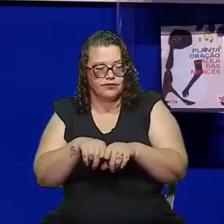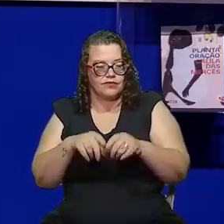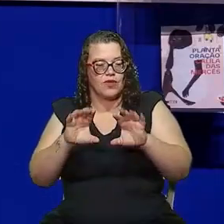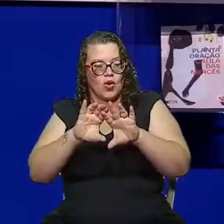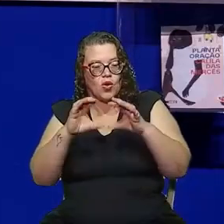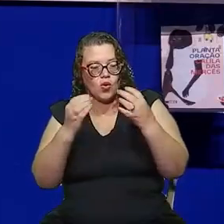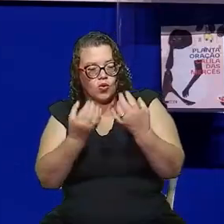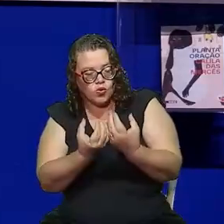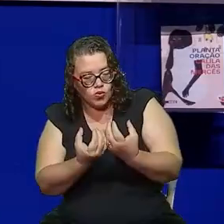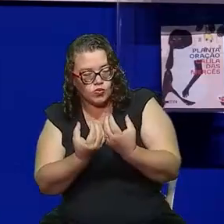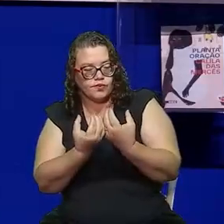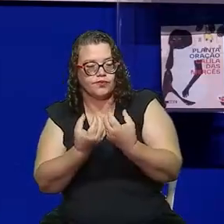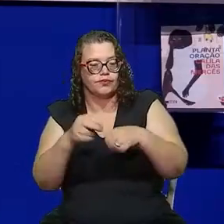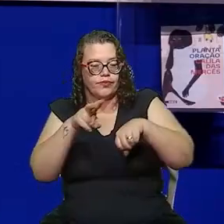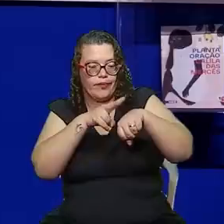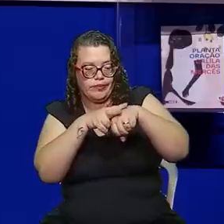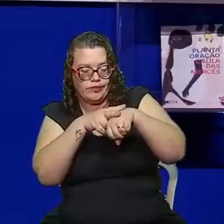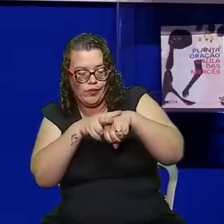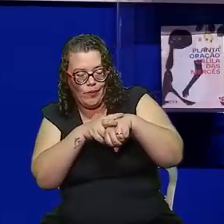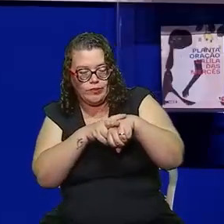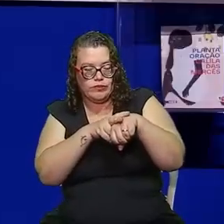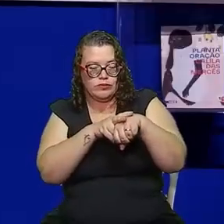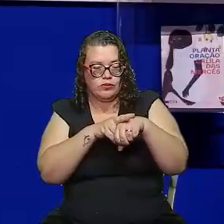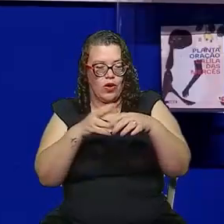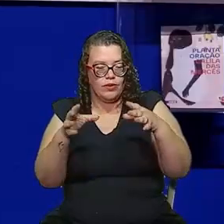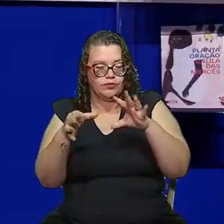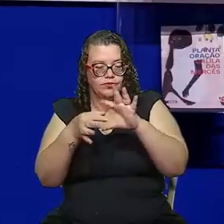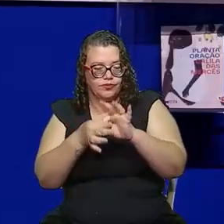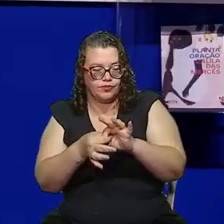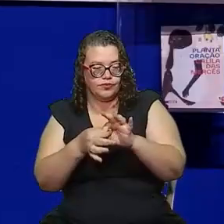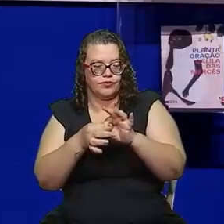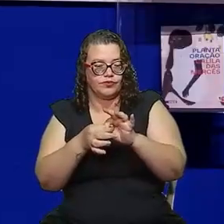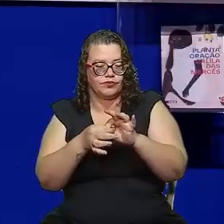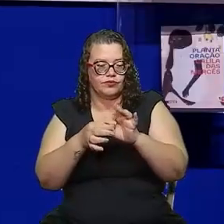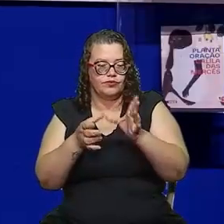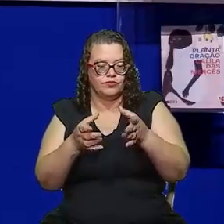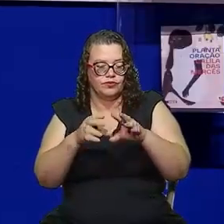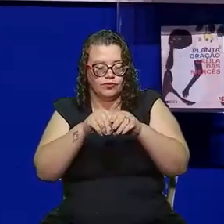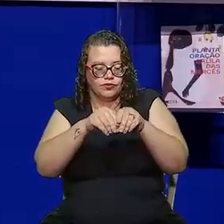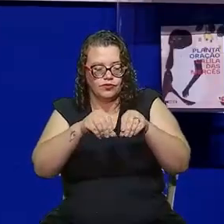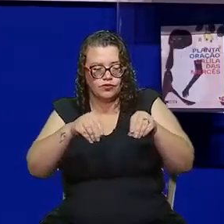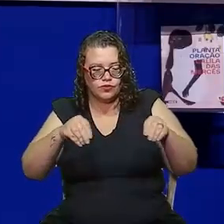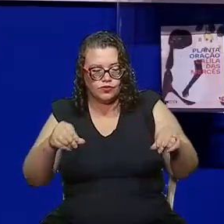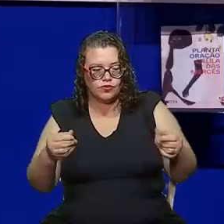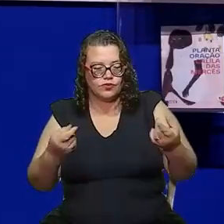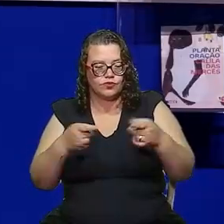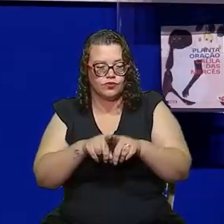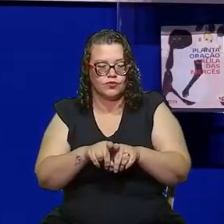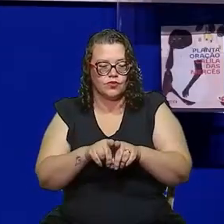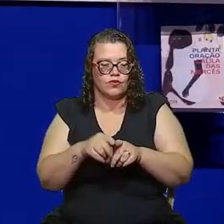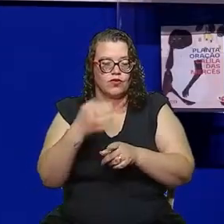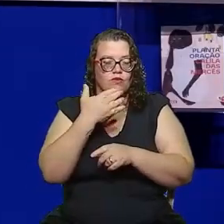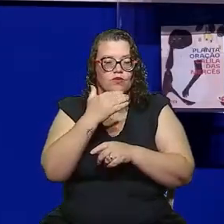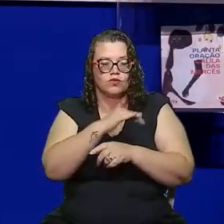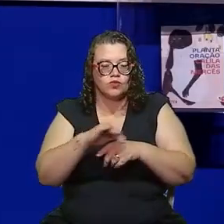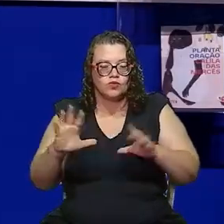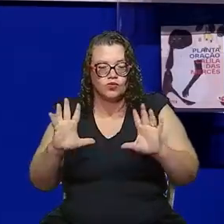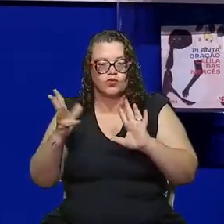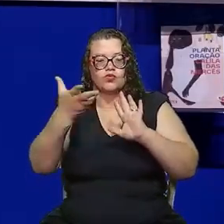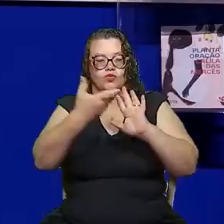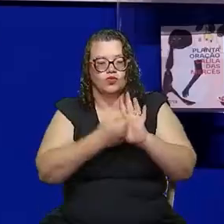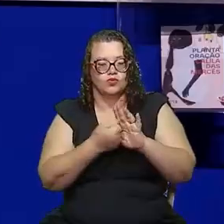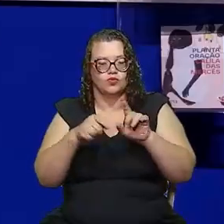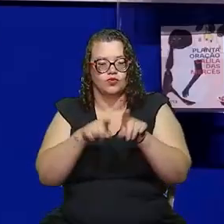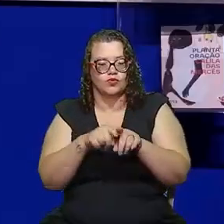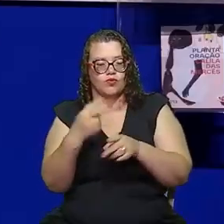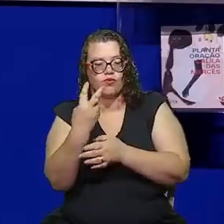Verde, a Liga dos Solos, que é essa ideia genial da Morgana, a ponto de fazer a Companhia das Letras para todas as máquinas, né? E em